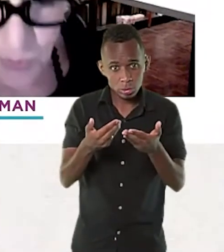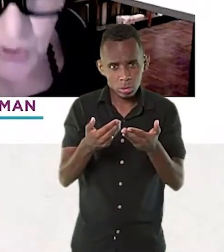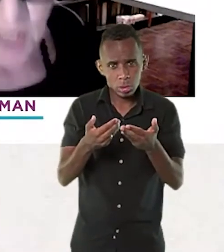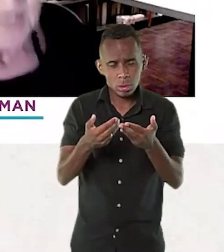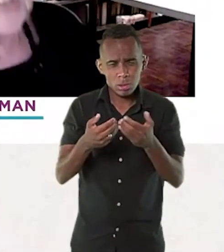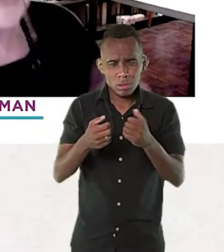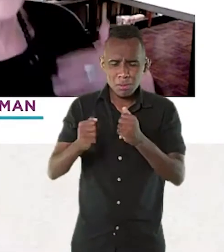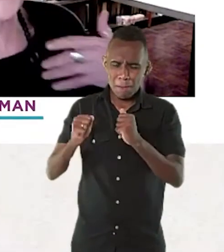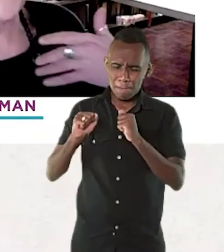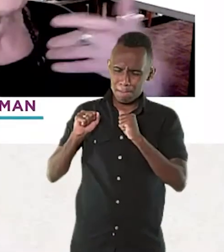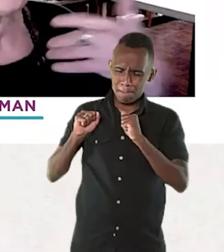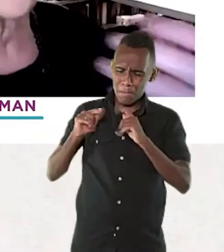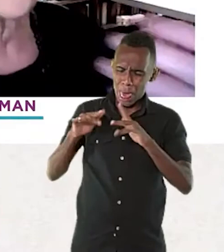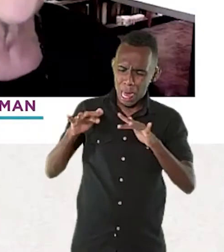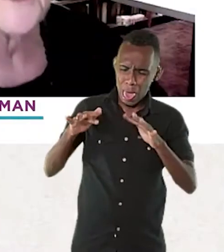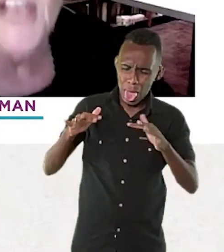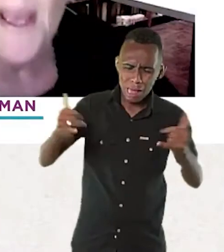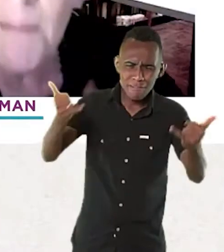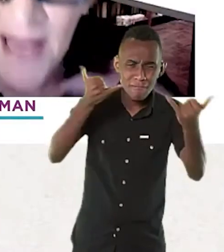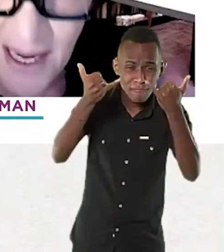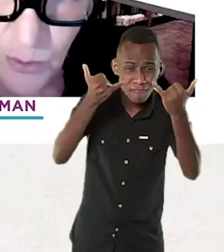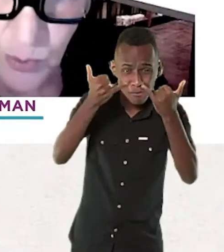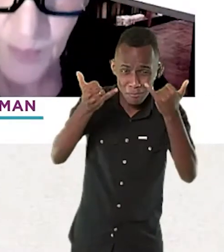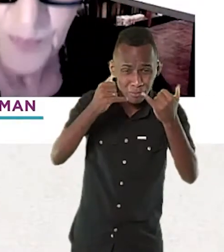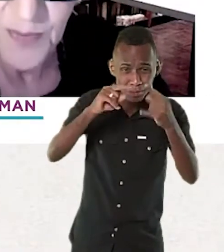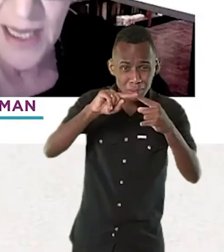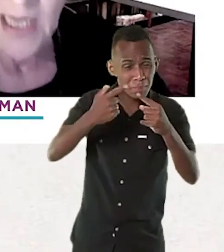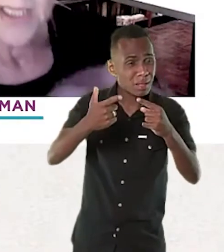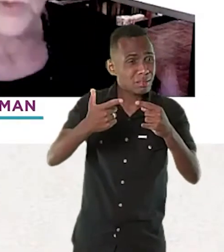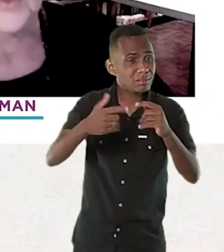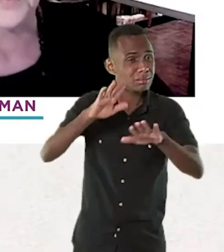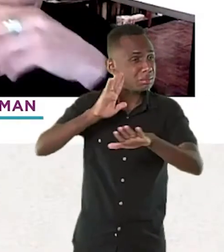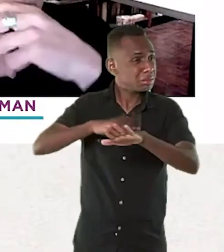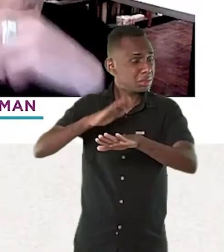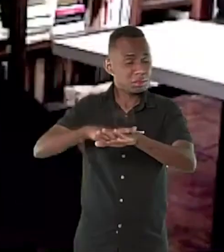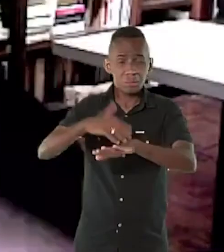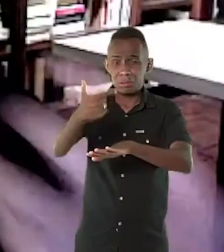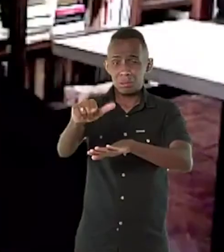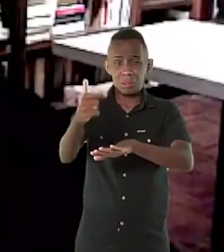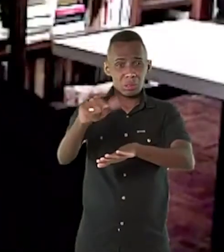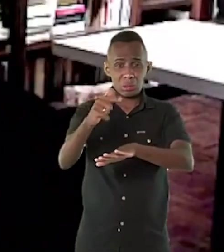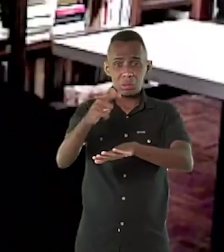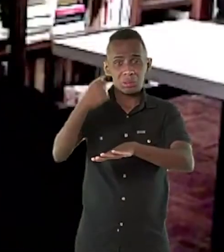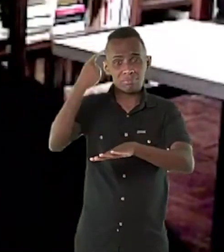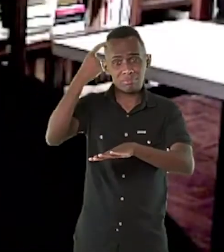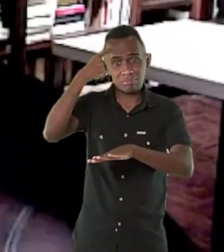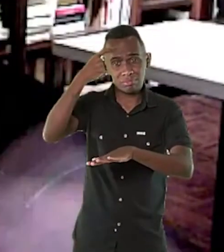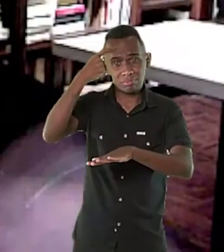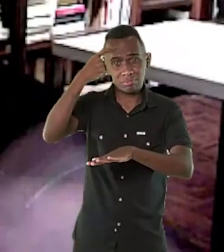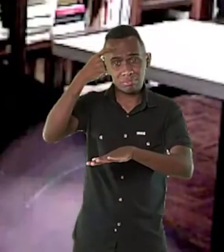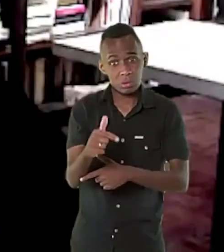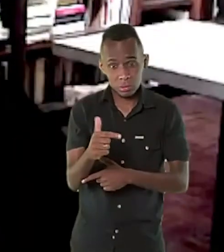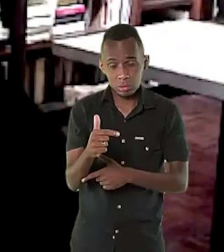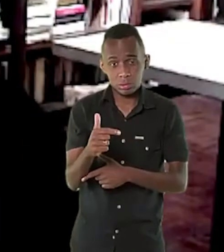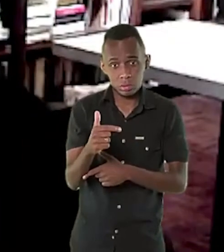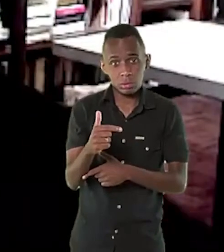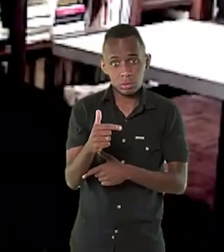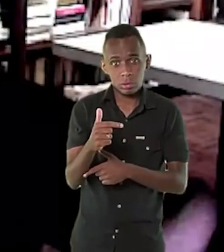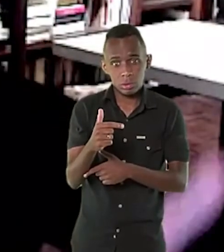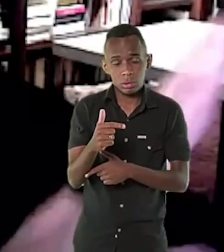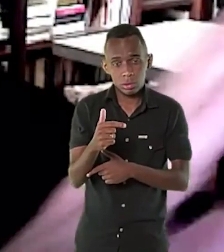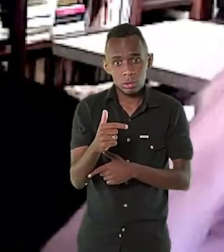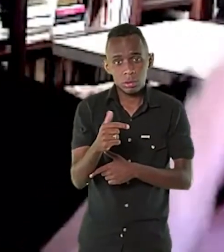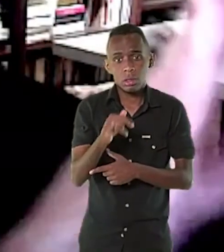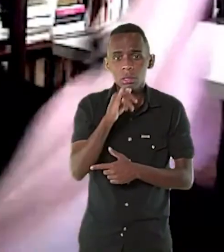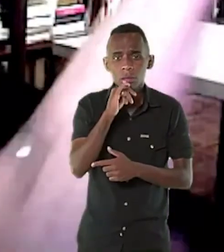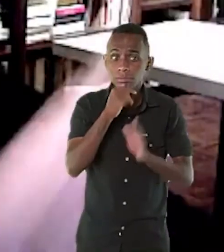tsunami de dados sem processamento, né? E um estímulo, até pela